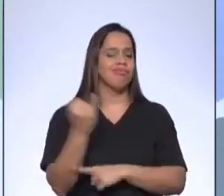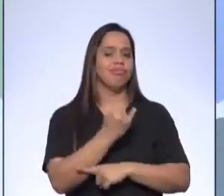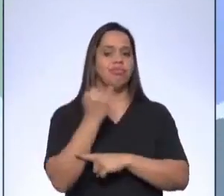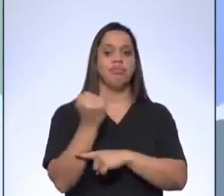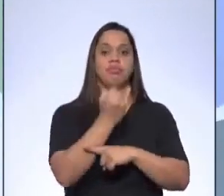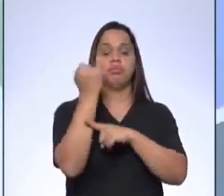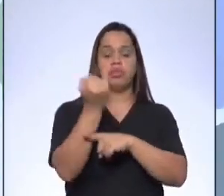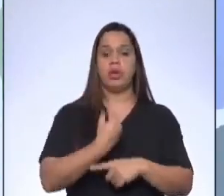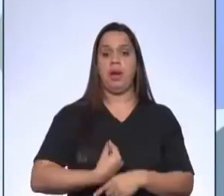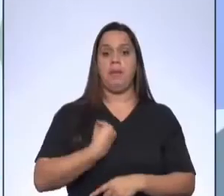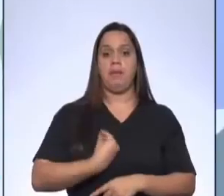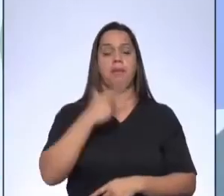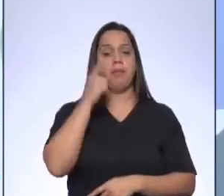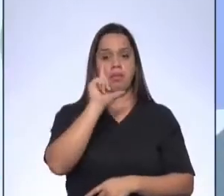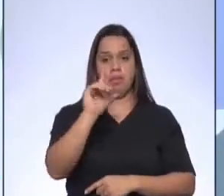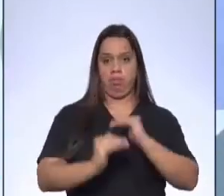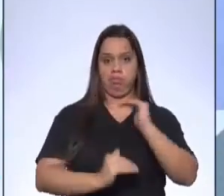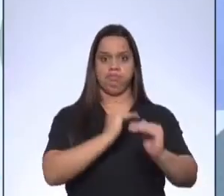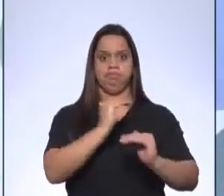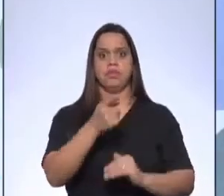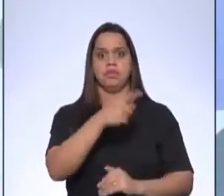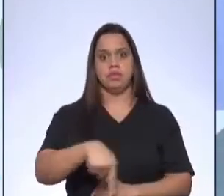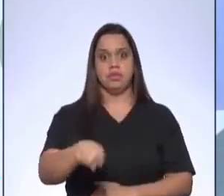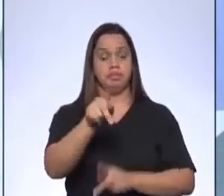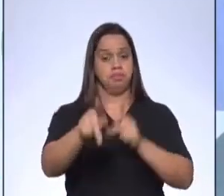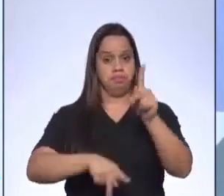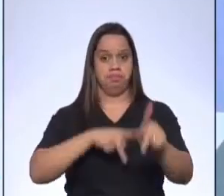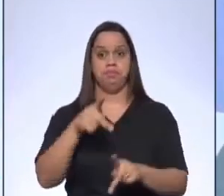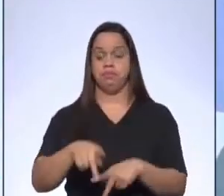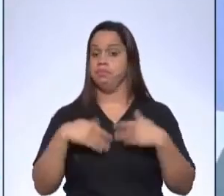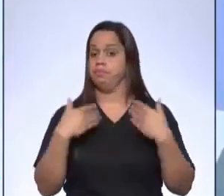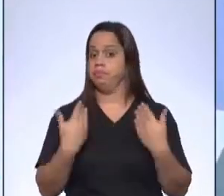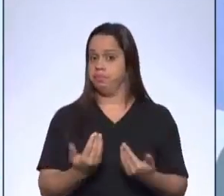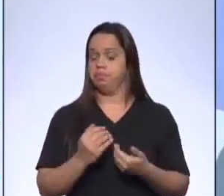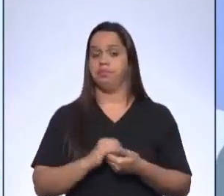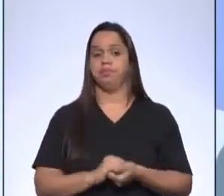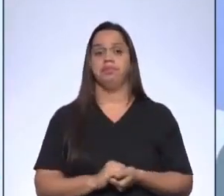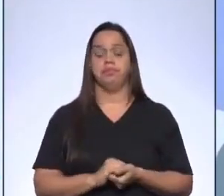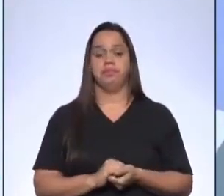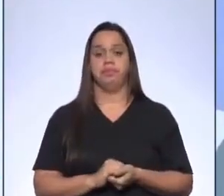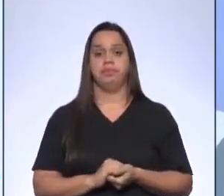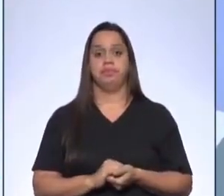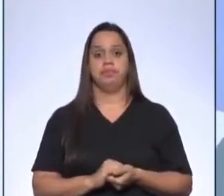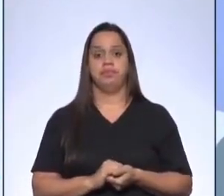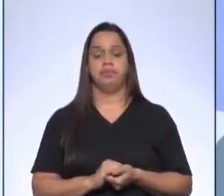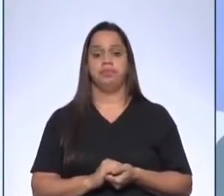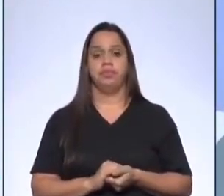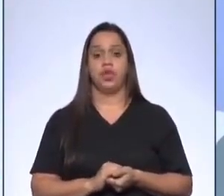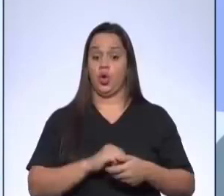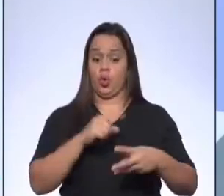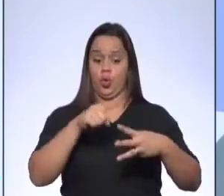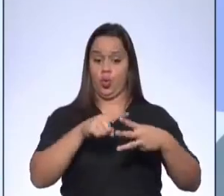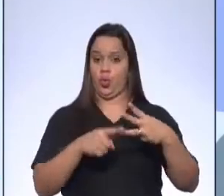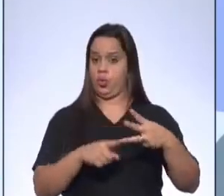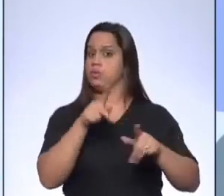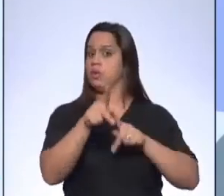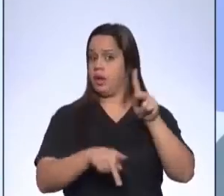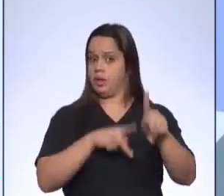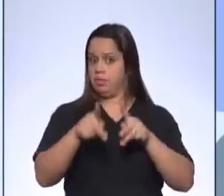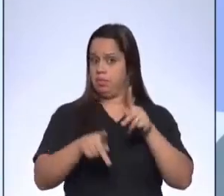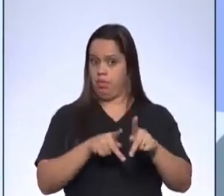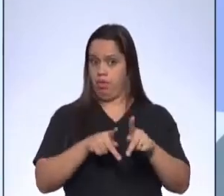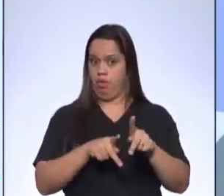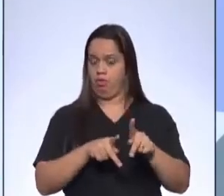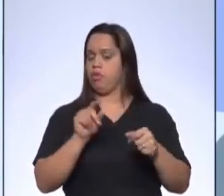fundamental para a subsistência desses povos. Embora os astecas, maias e incas não